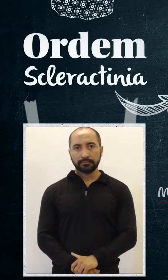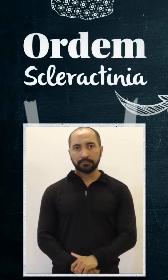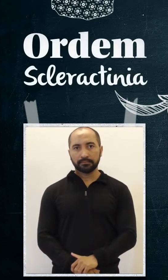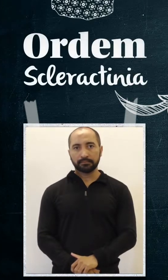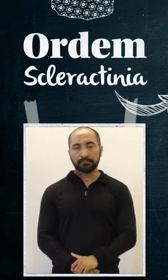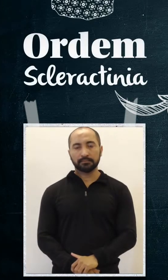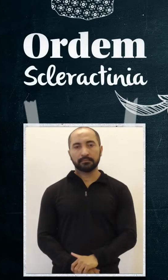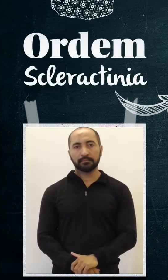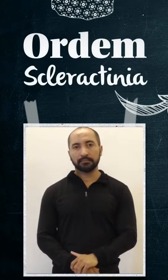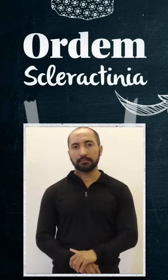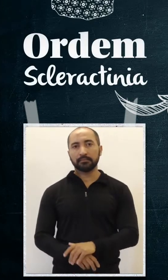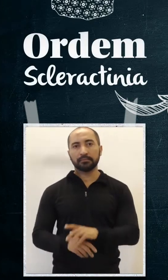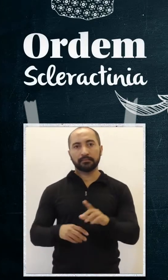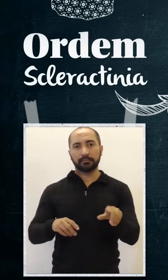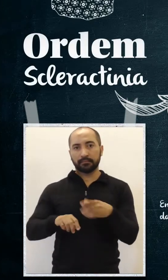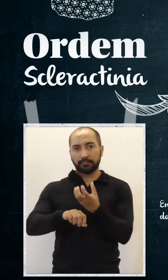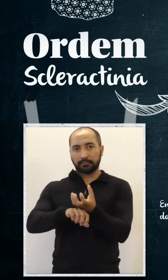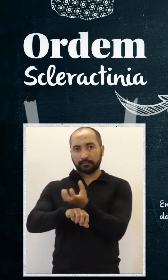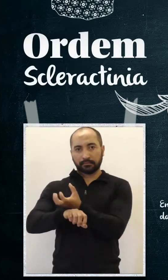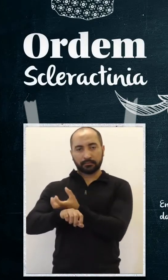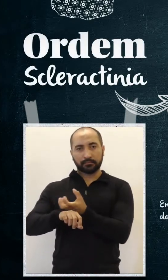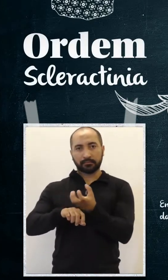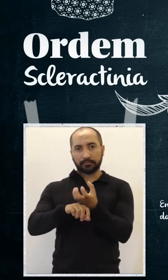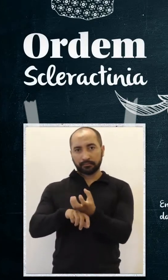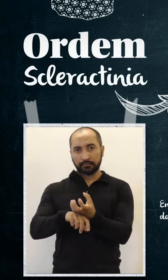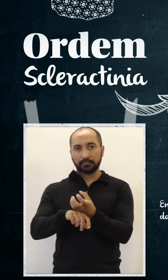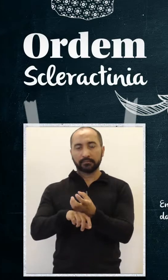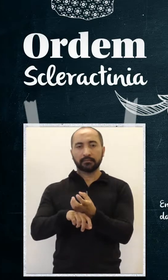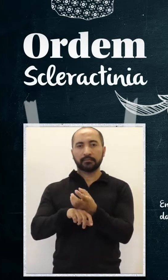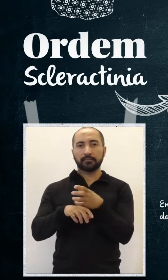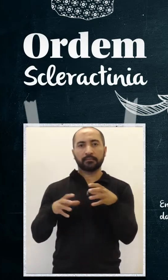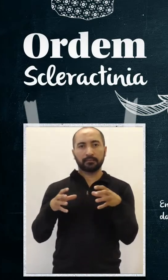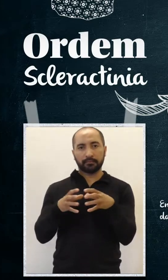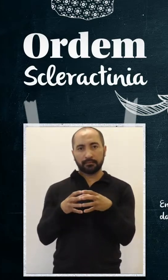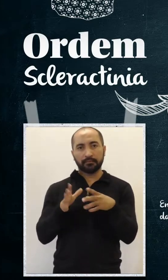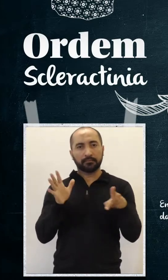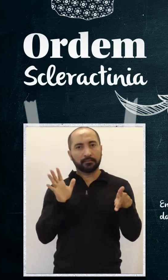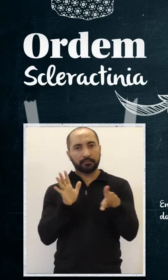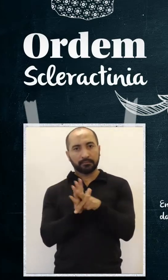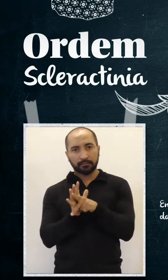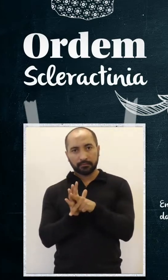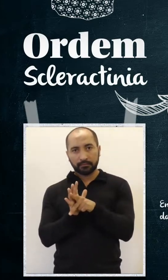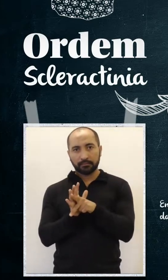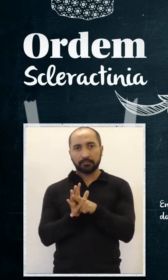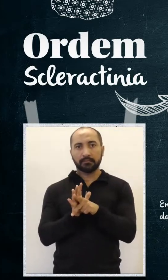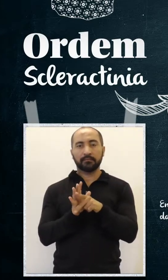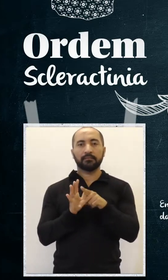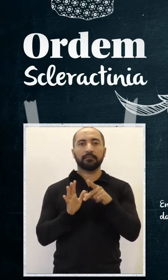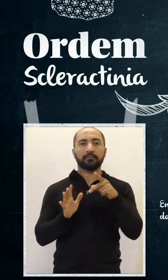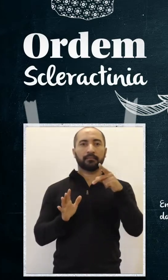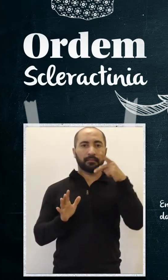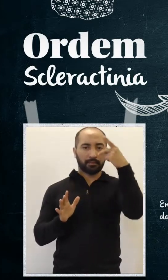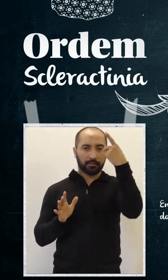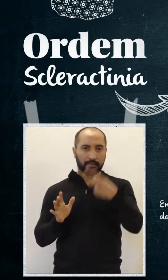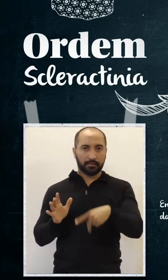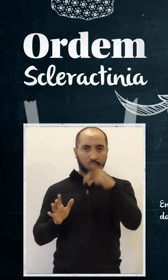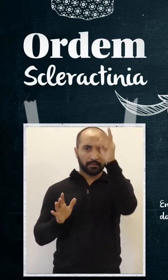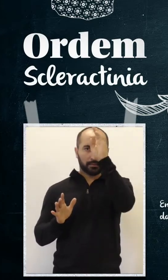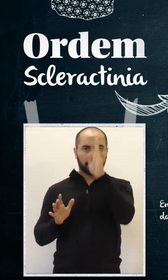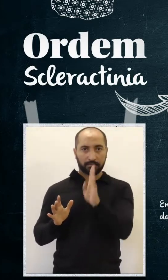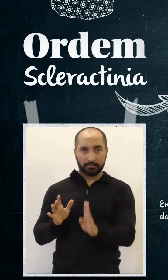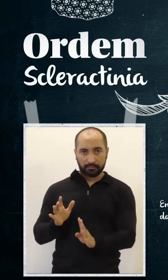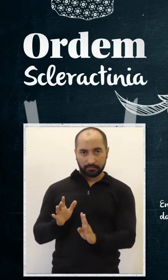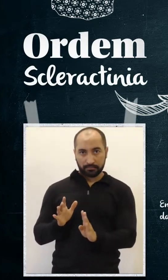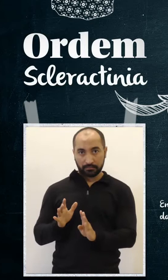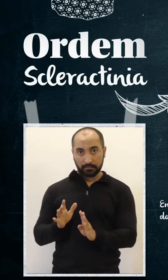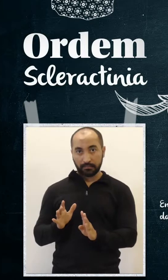ordem Scleractinia, endêmica do Brasil. Endêmica é uma espécie que ocorre restrita a uma dada região, no caso de Mucismilia hart, o